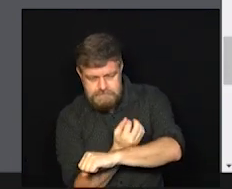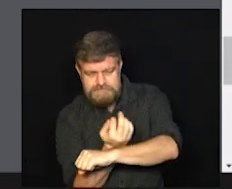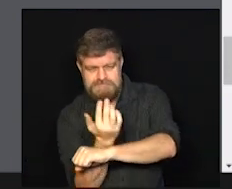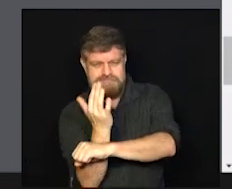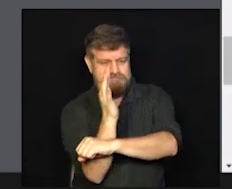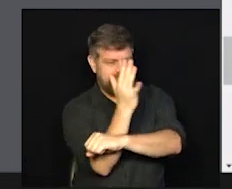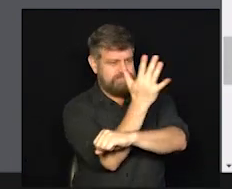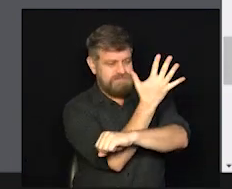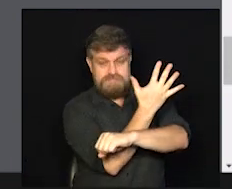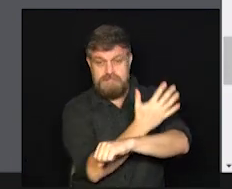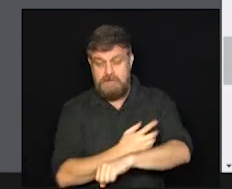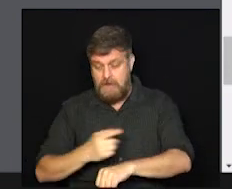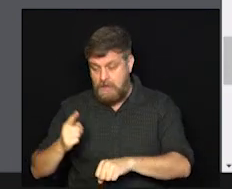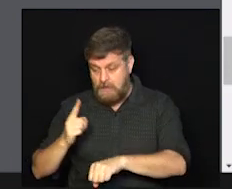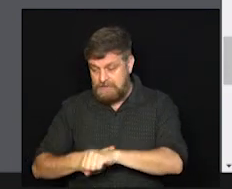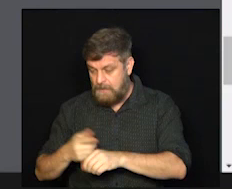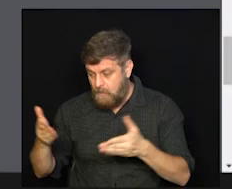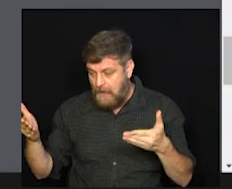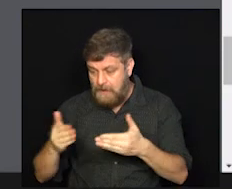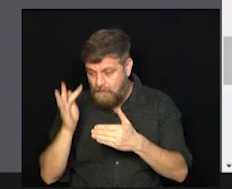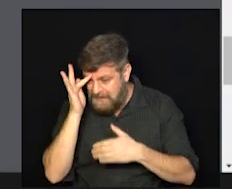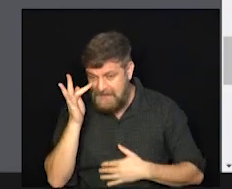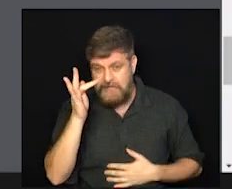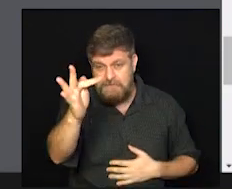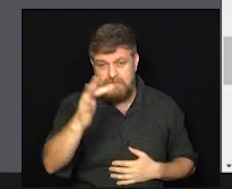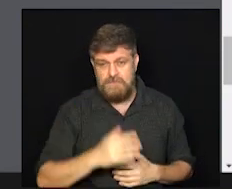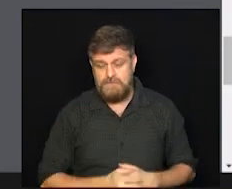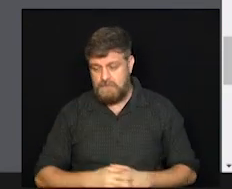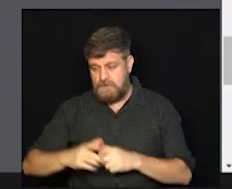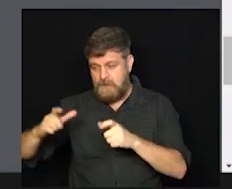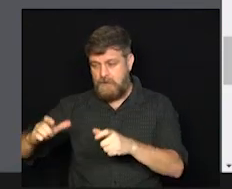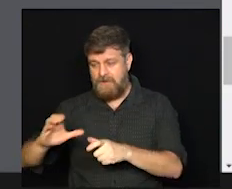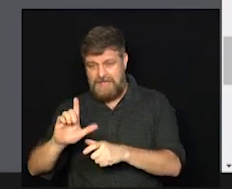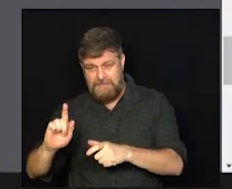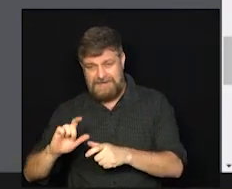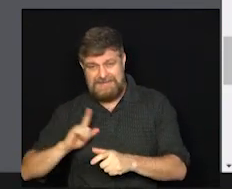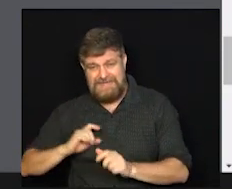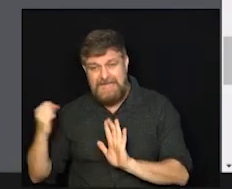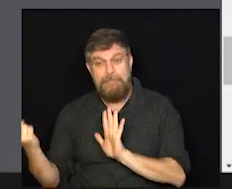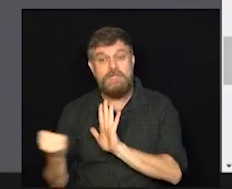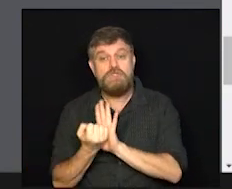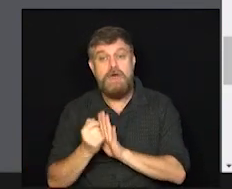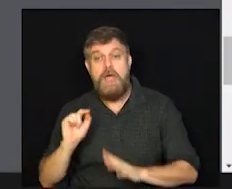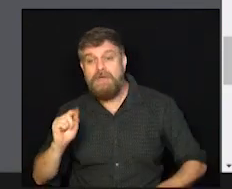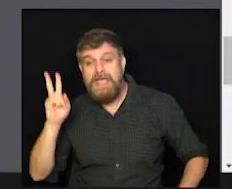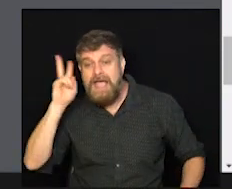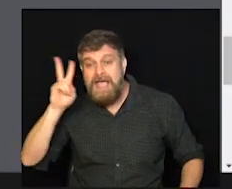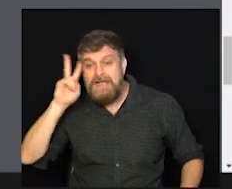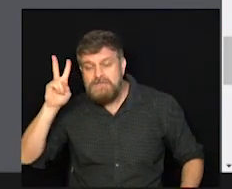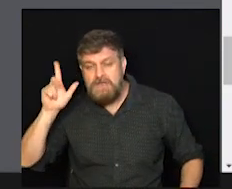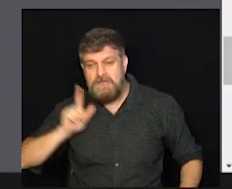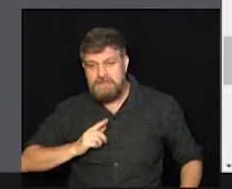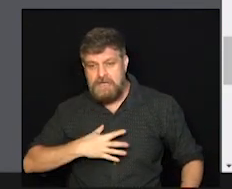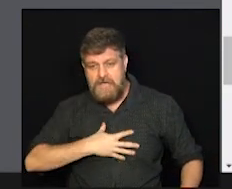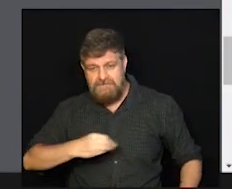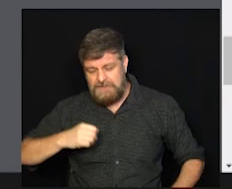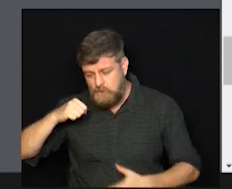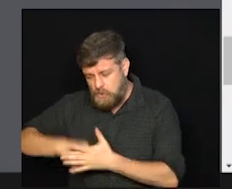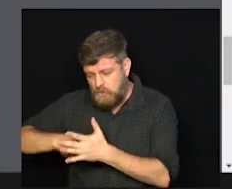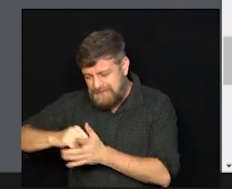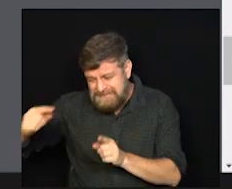nos tempos de agora e vindouro. O povo de Deus no Campo Grande é marcado por história, desafios,